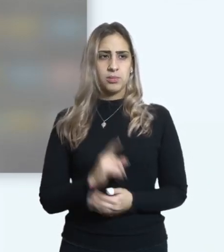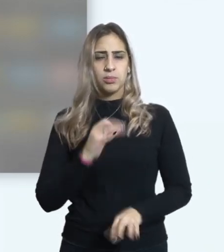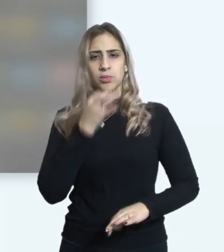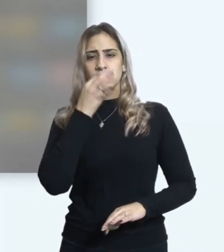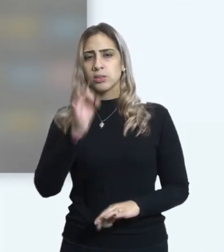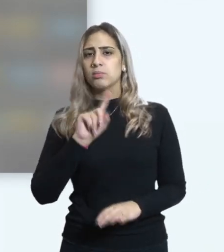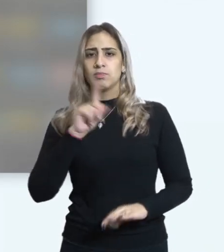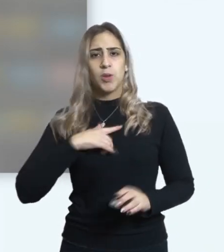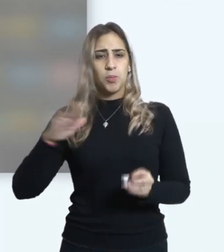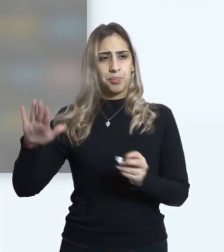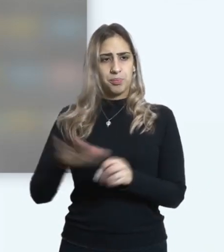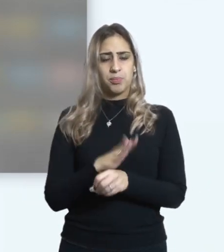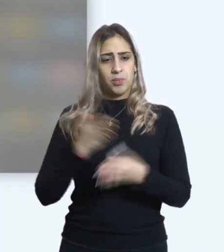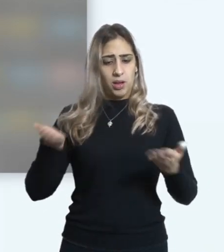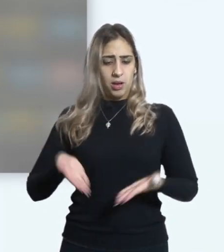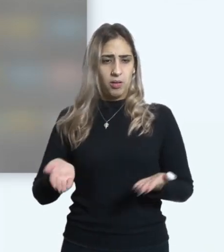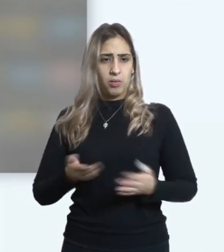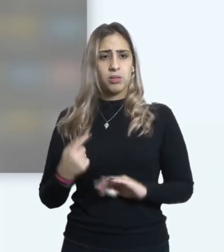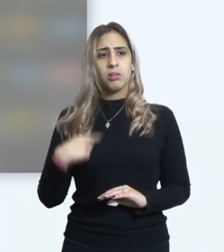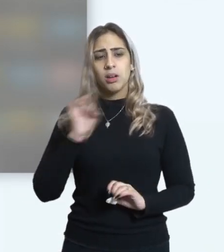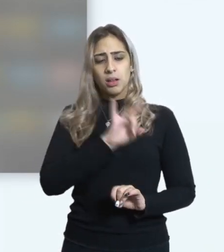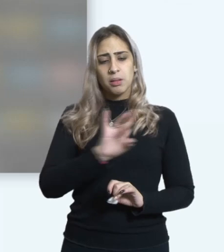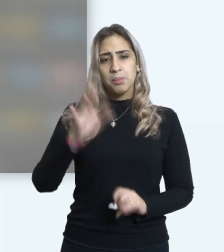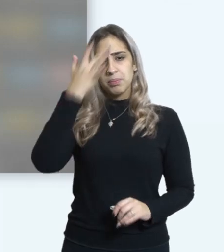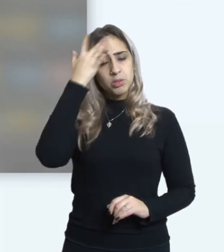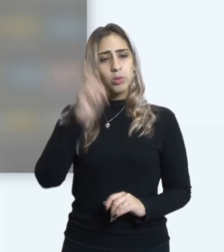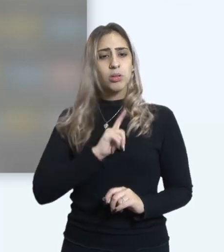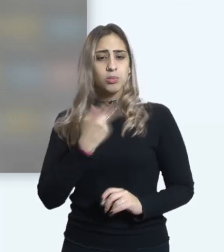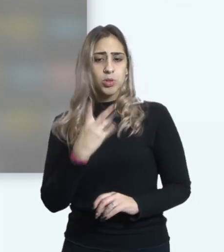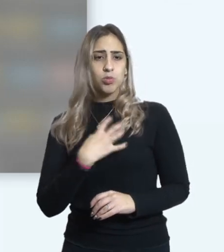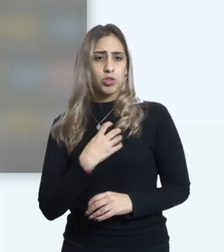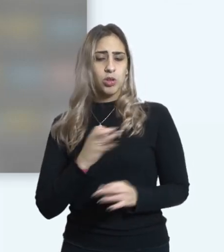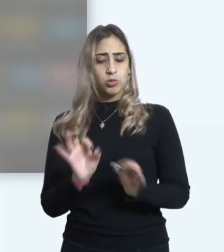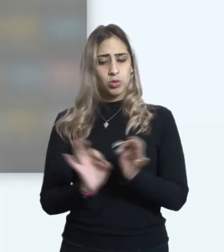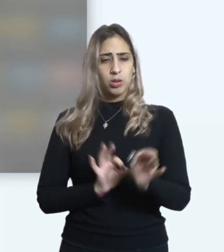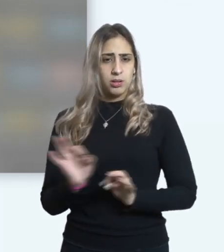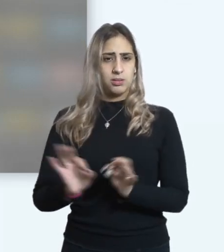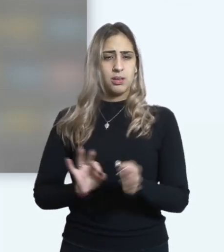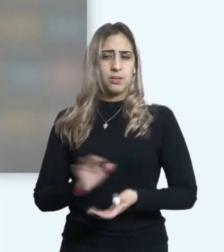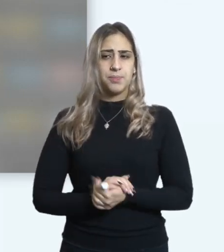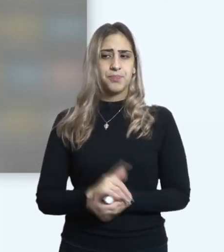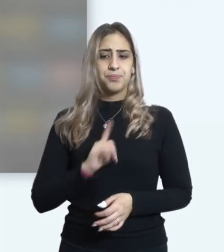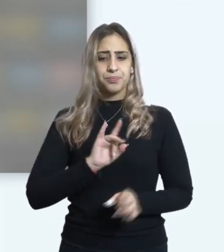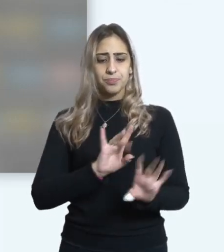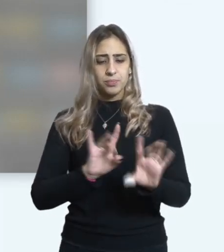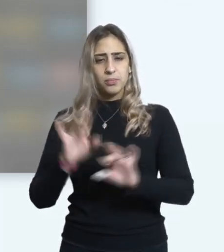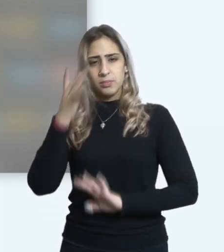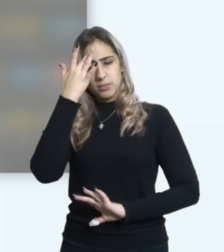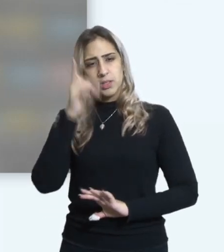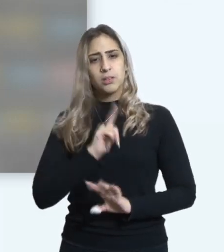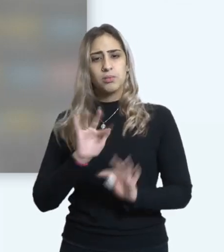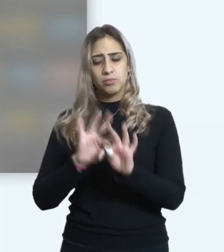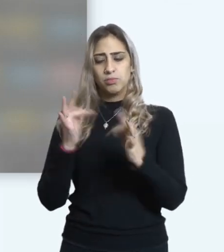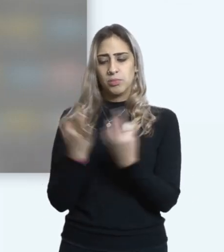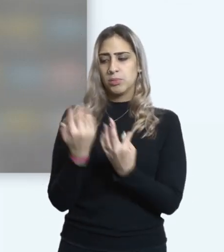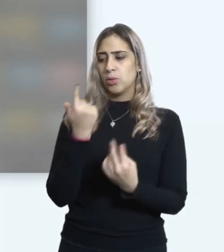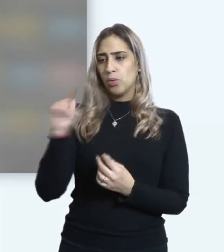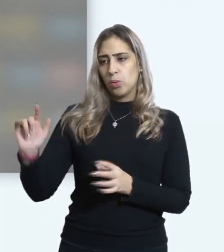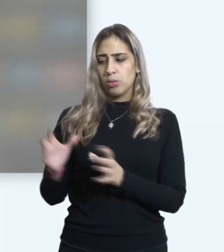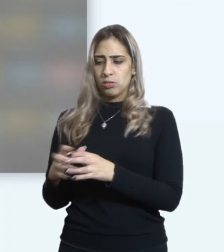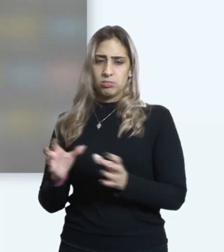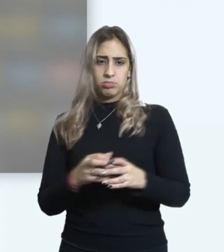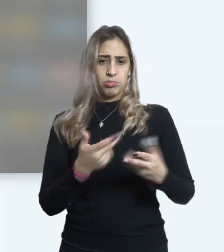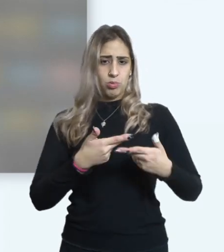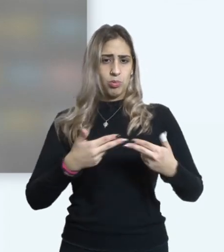se esgota aqui, cada pessoa tem sua forma de se organizar, cada pessoa tem mais familiaridade com um ou outro programa, então eu